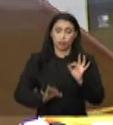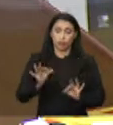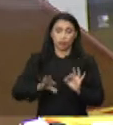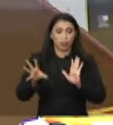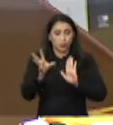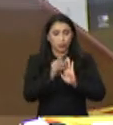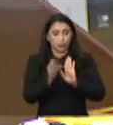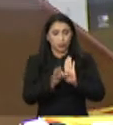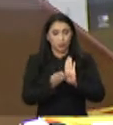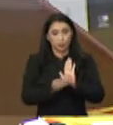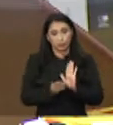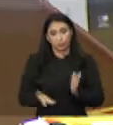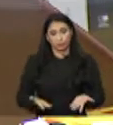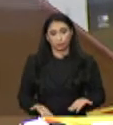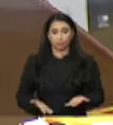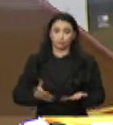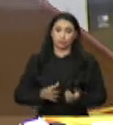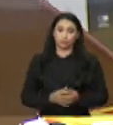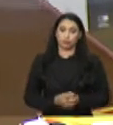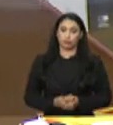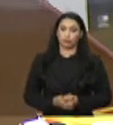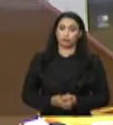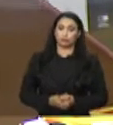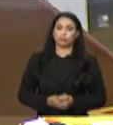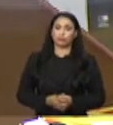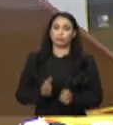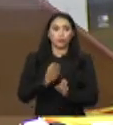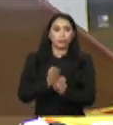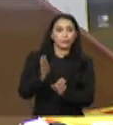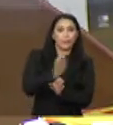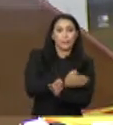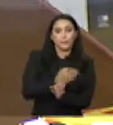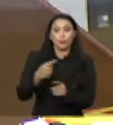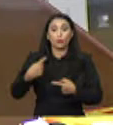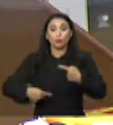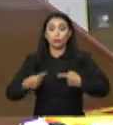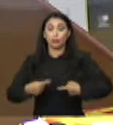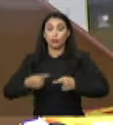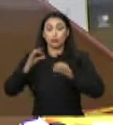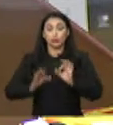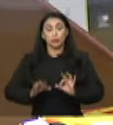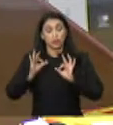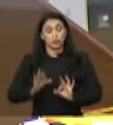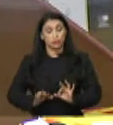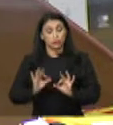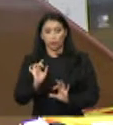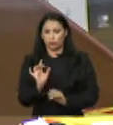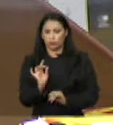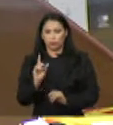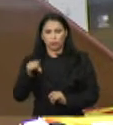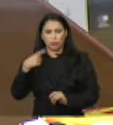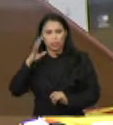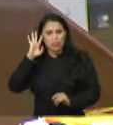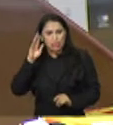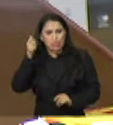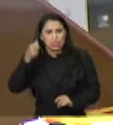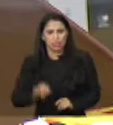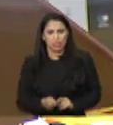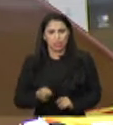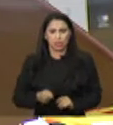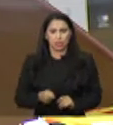em que tal retroação atingir atos jurídicos perfeitos o direito de punir só está perfeito ou na sentença condenatória